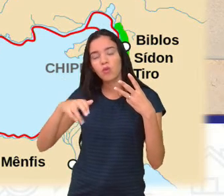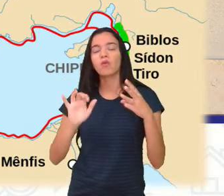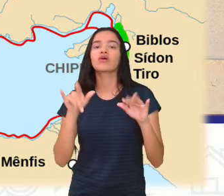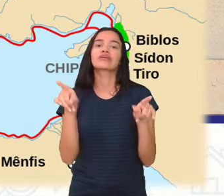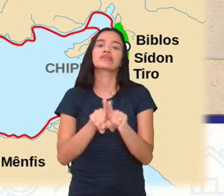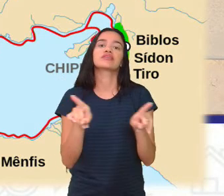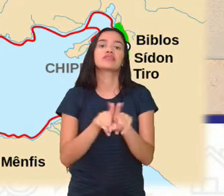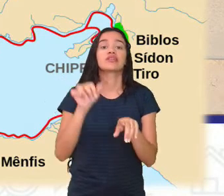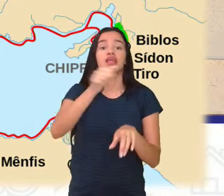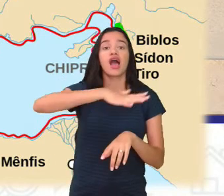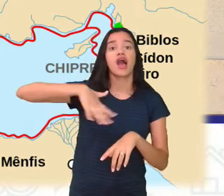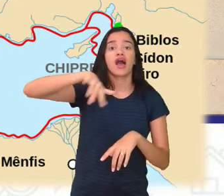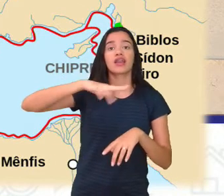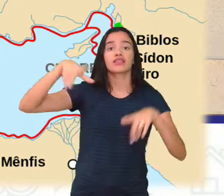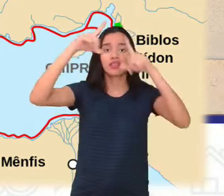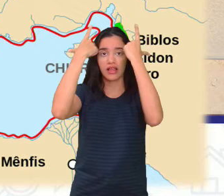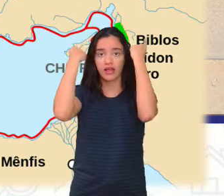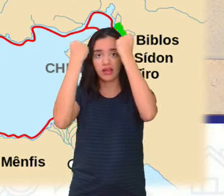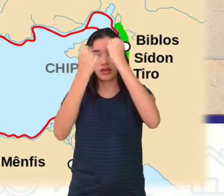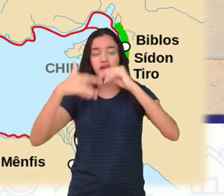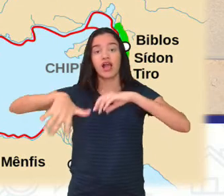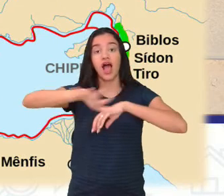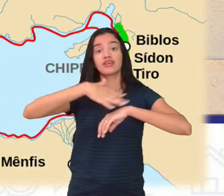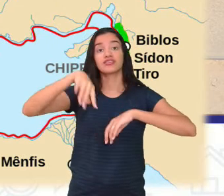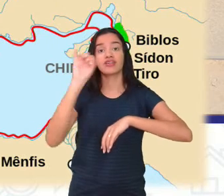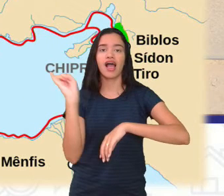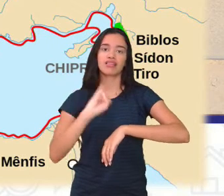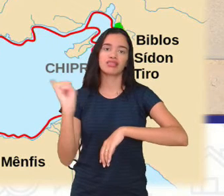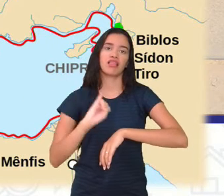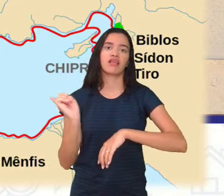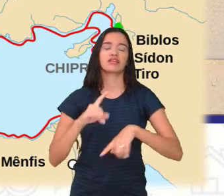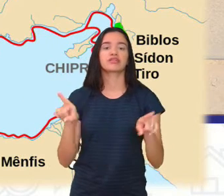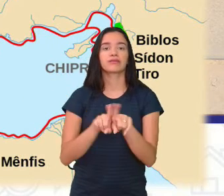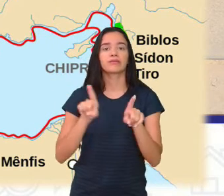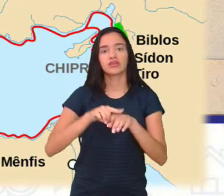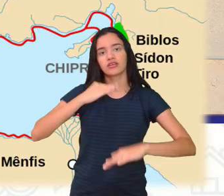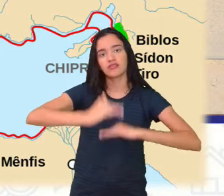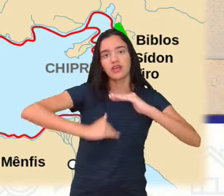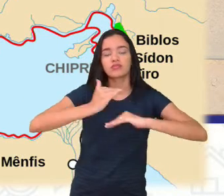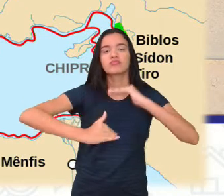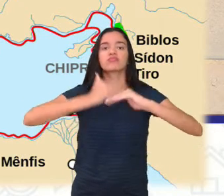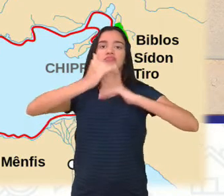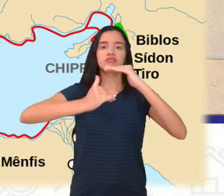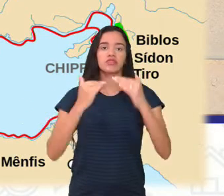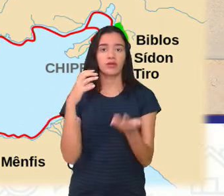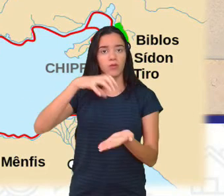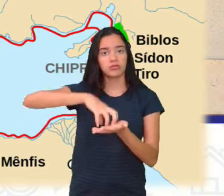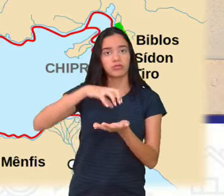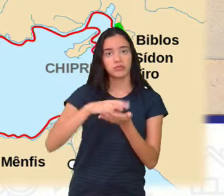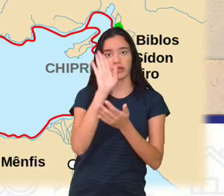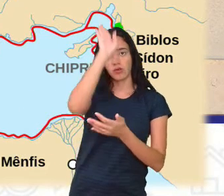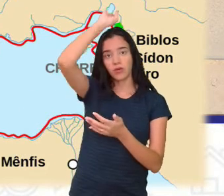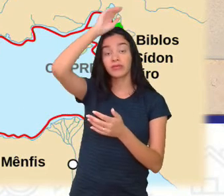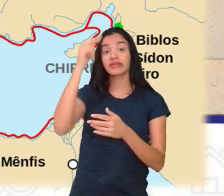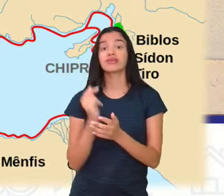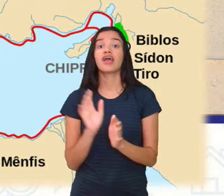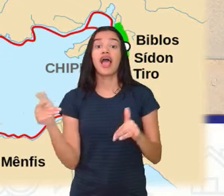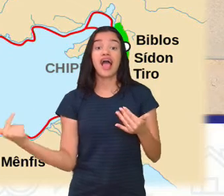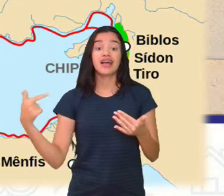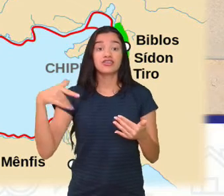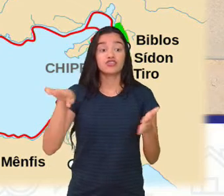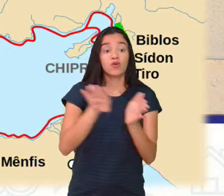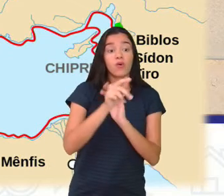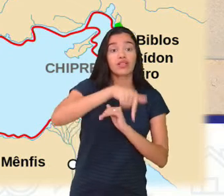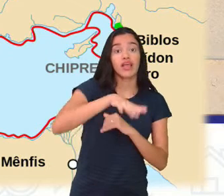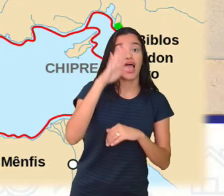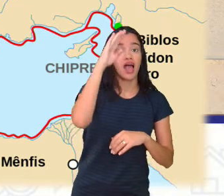da Grécia. Então veja aqui, ó, a região da Itália, onde vai se desenvolver o Império Romano, e eles vieram até aqui